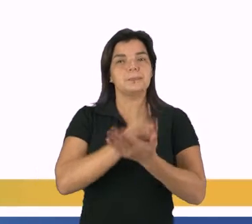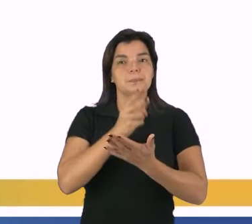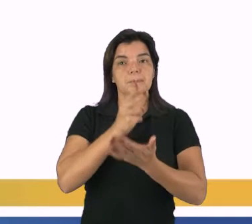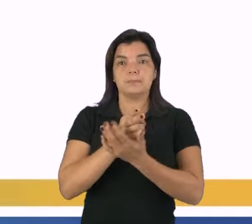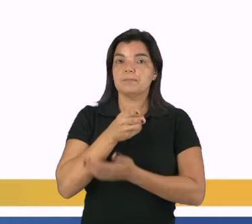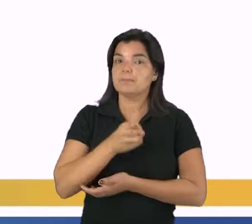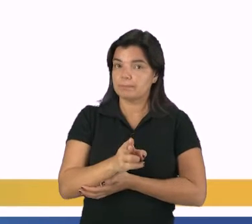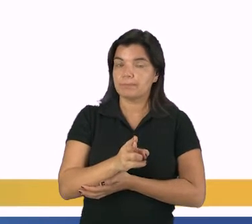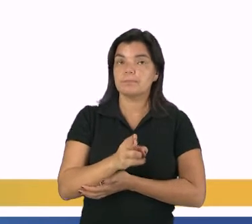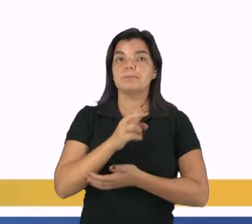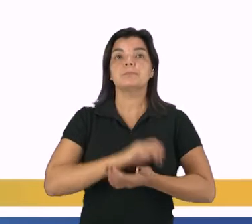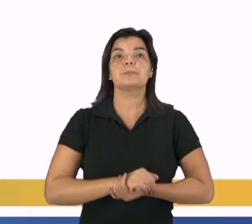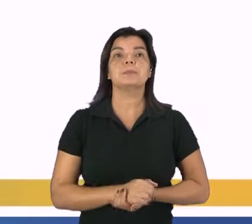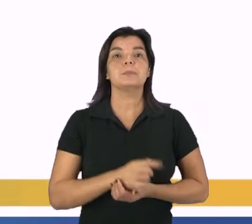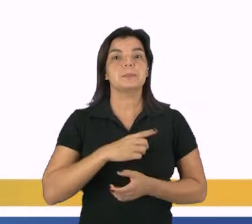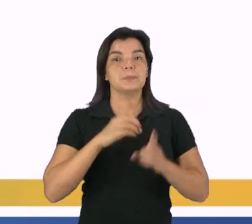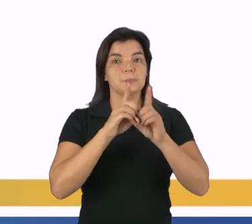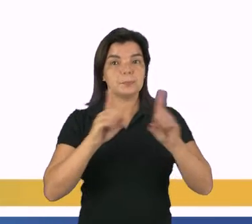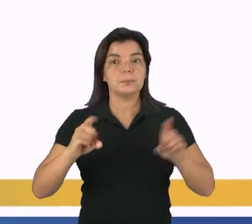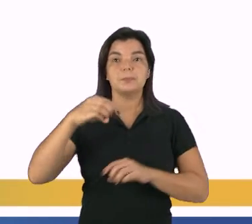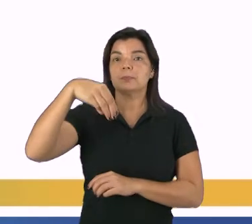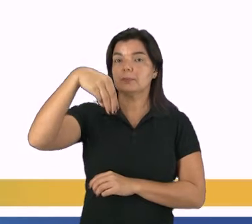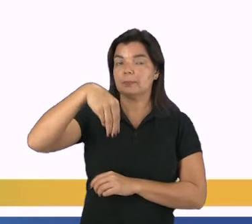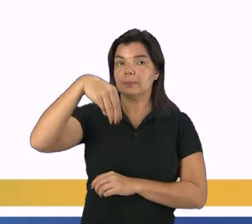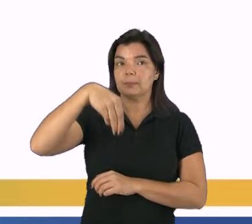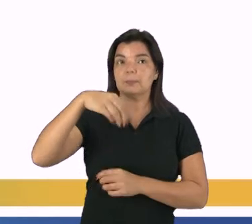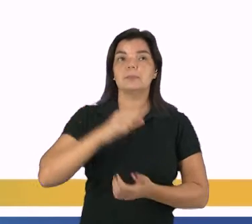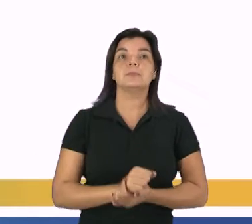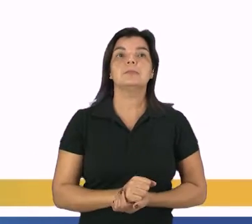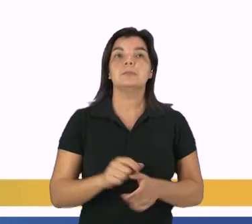unidades, que essas unidades vêm dessa própria equação, tá?